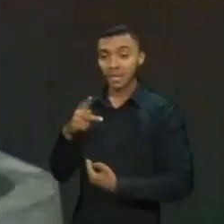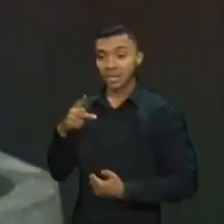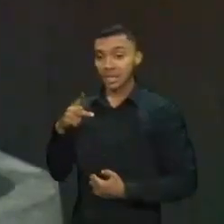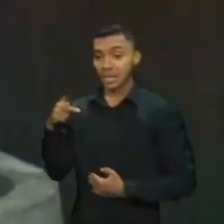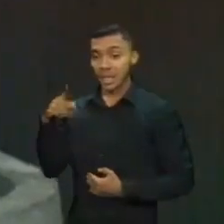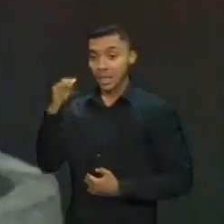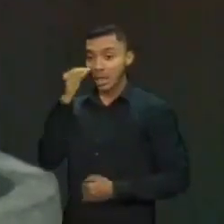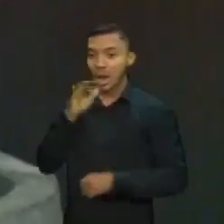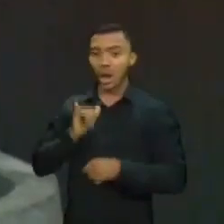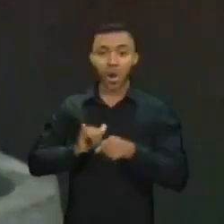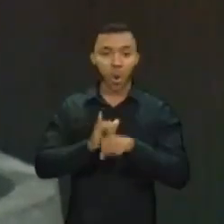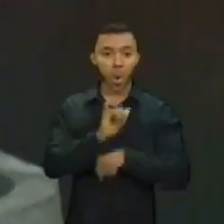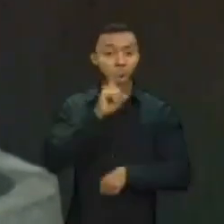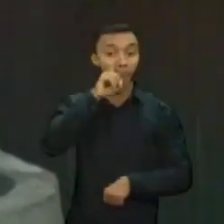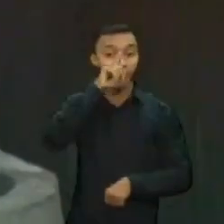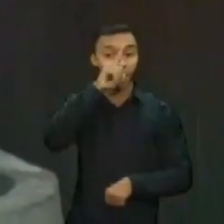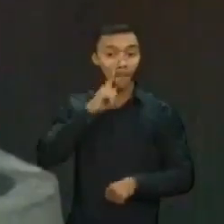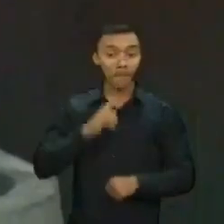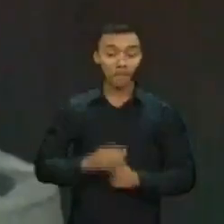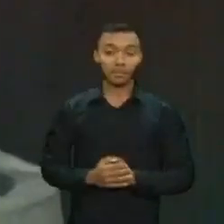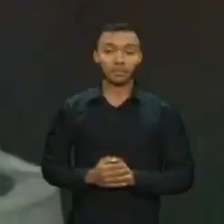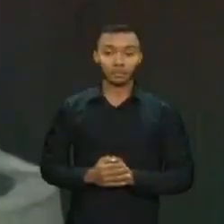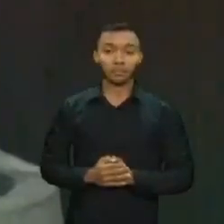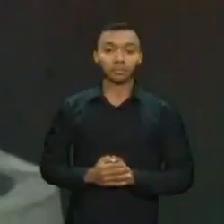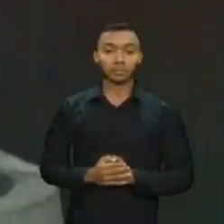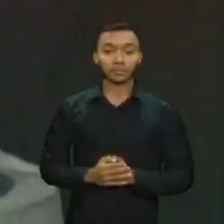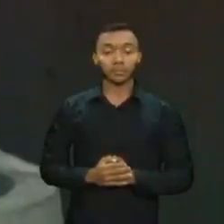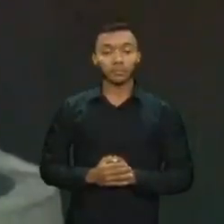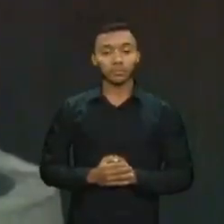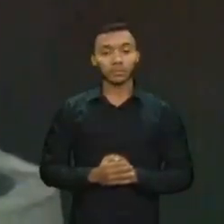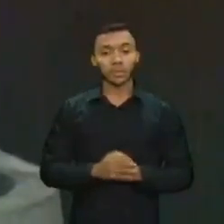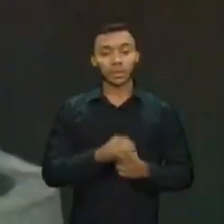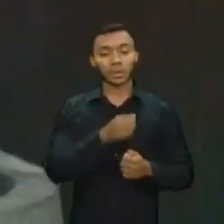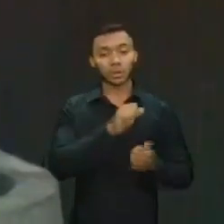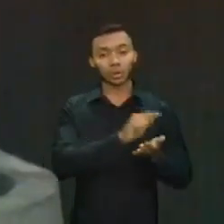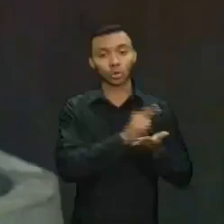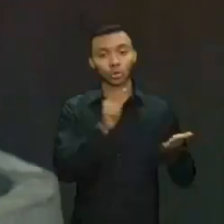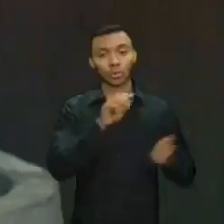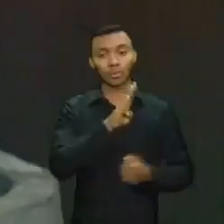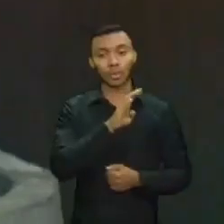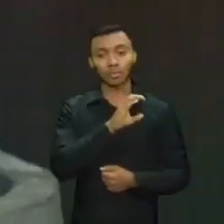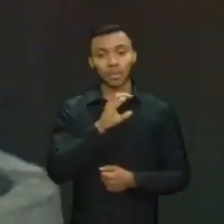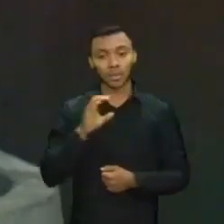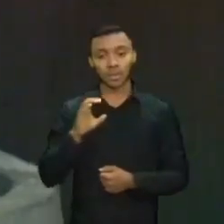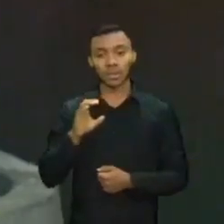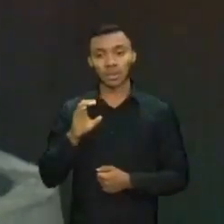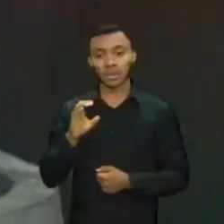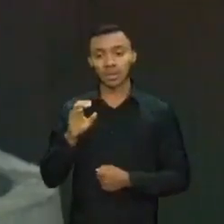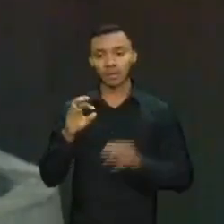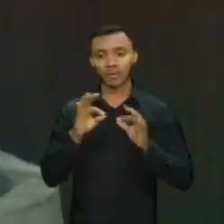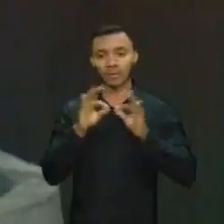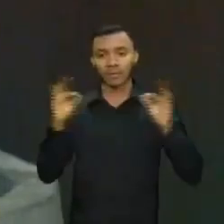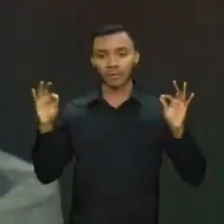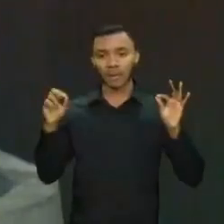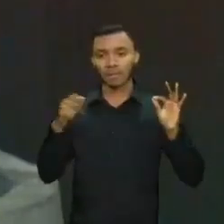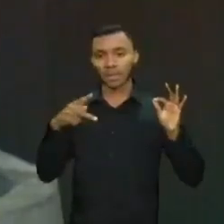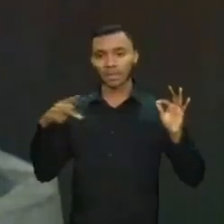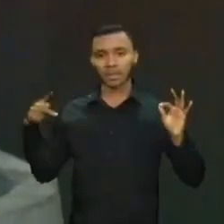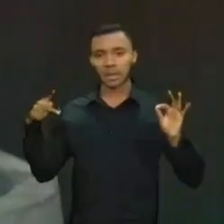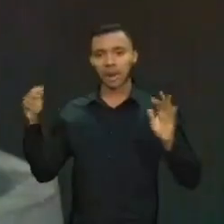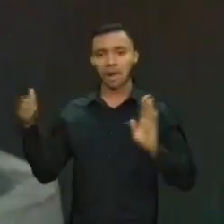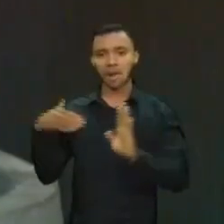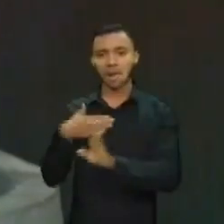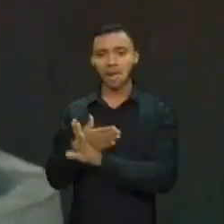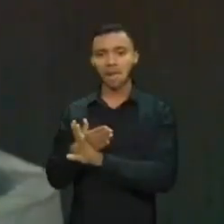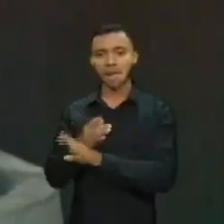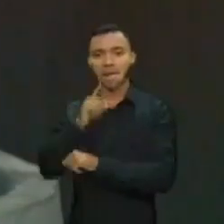Se você pega BBC, presidência sai dos trilhos, prelúdio de golpe, o New